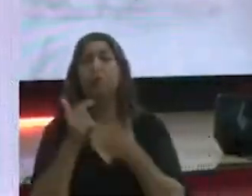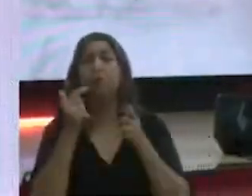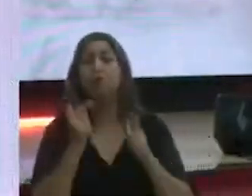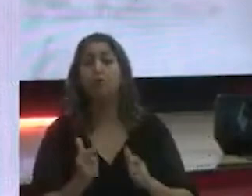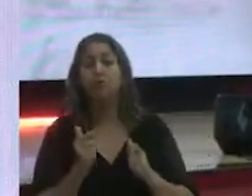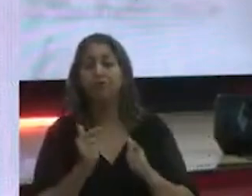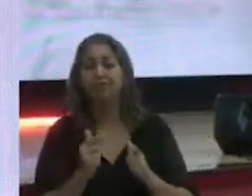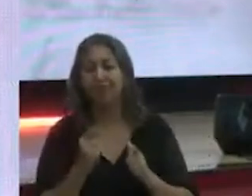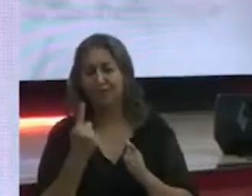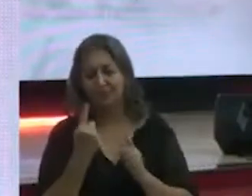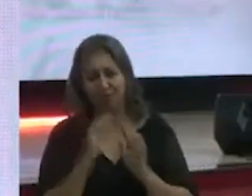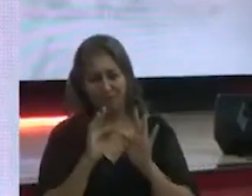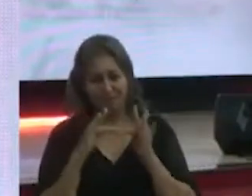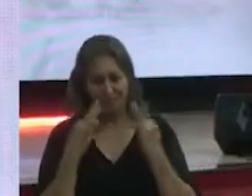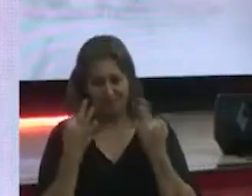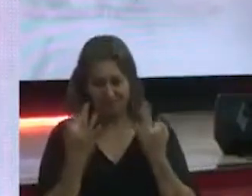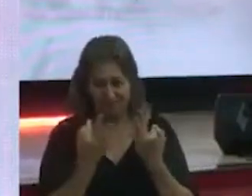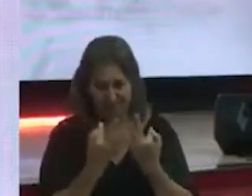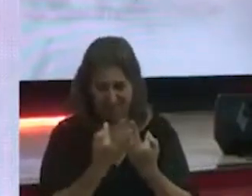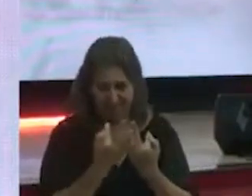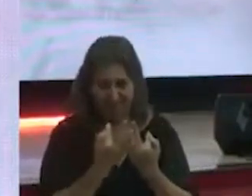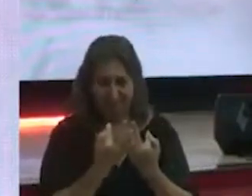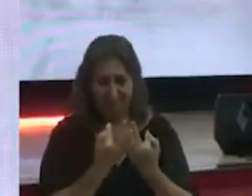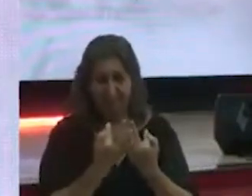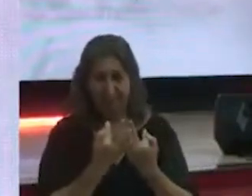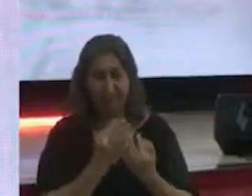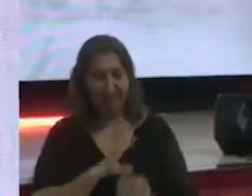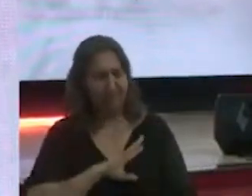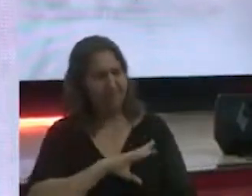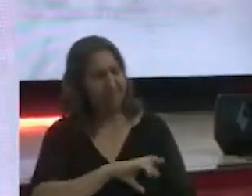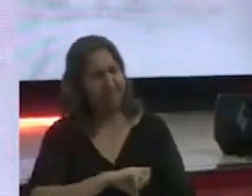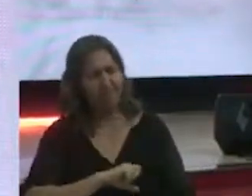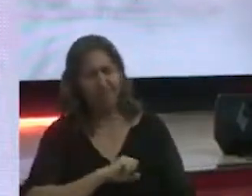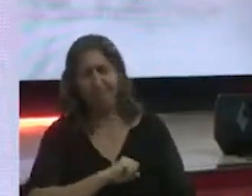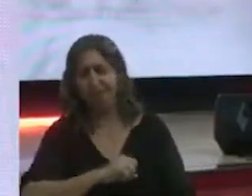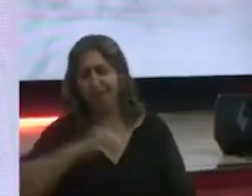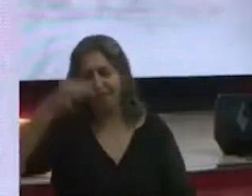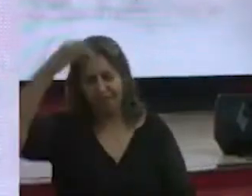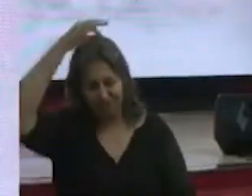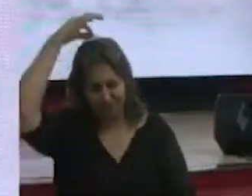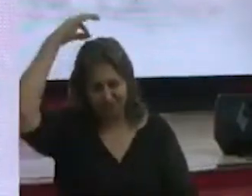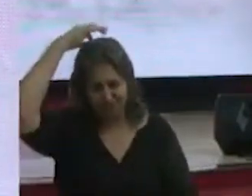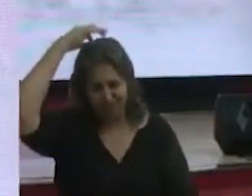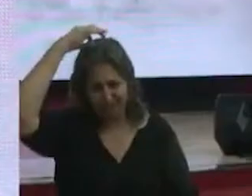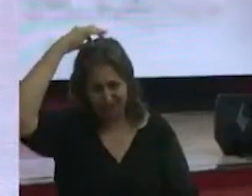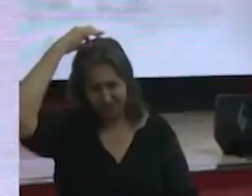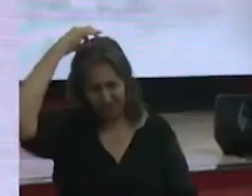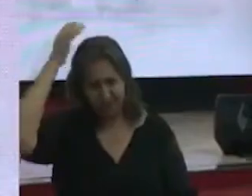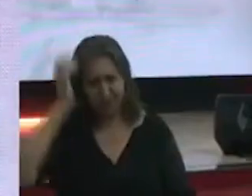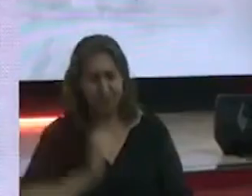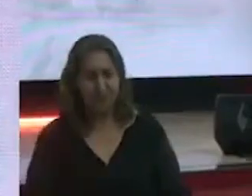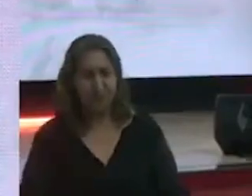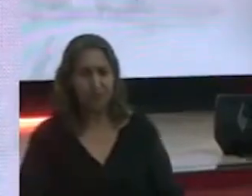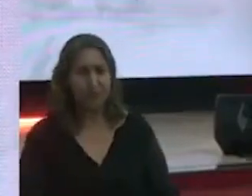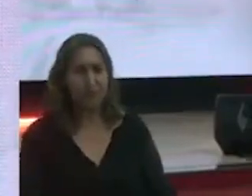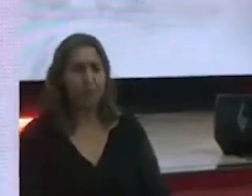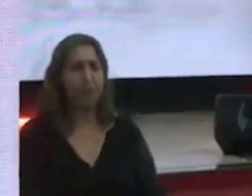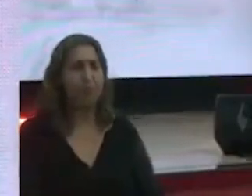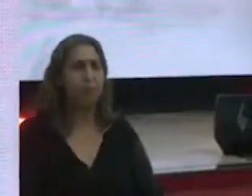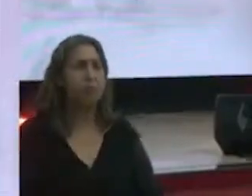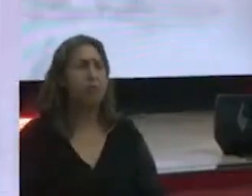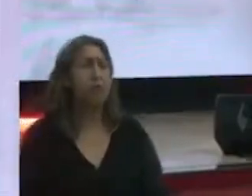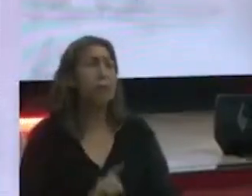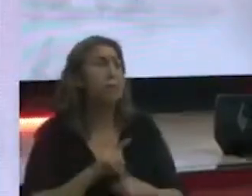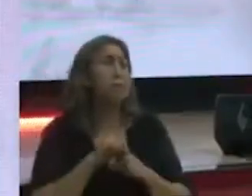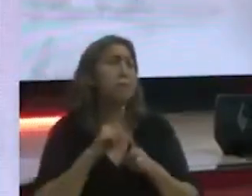com uma família que amava o espírito santo